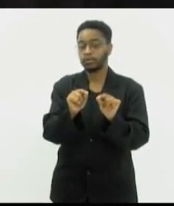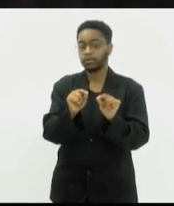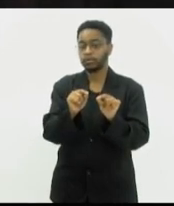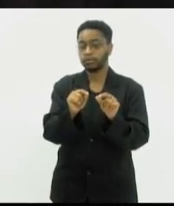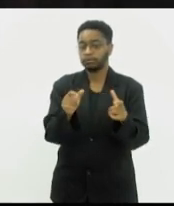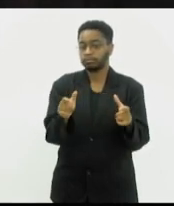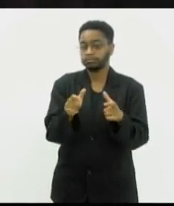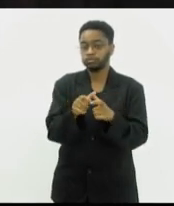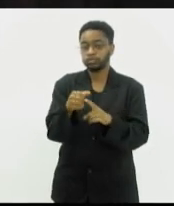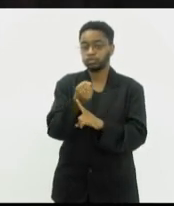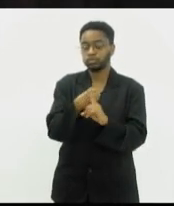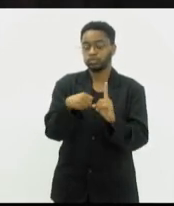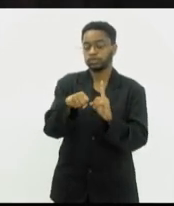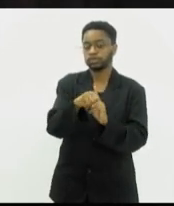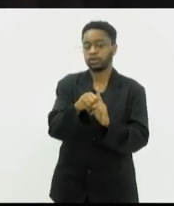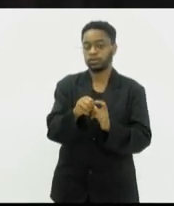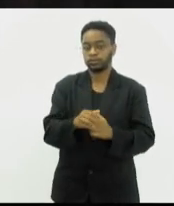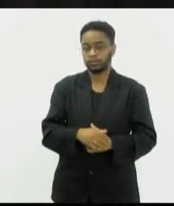anão social.